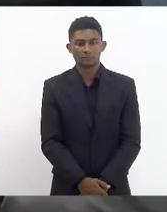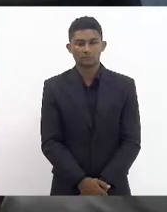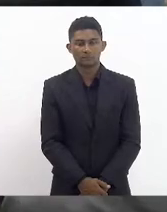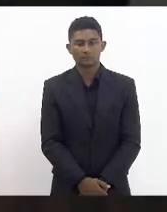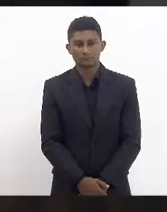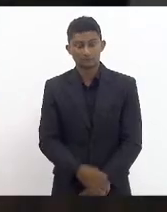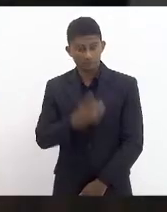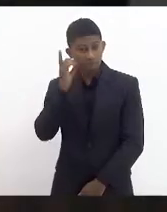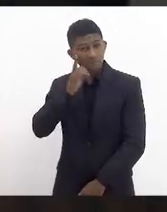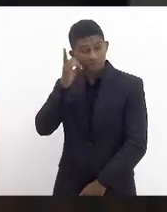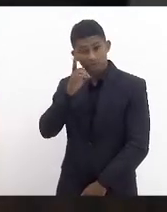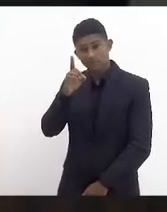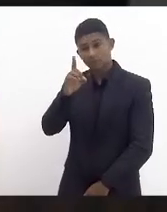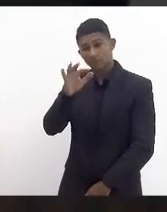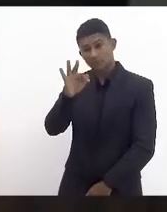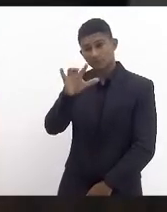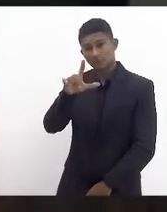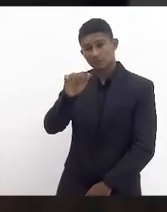Deputado Flávio Serafini.